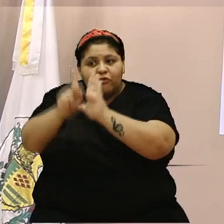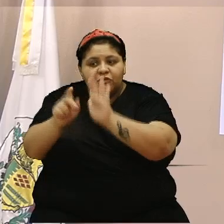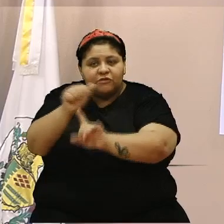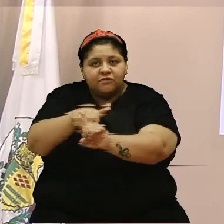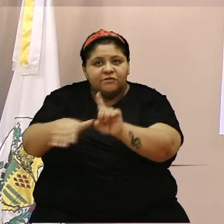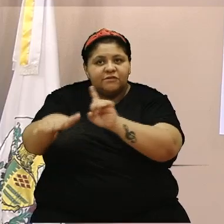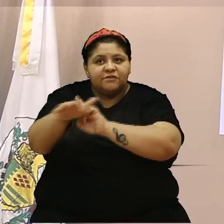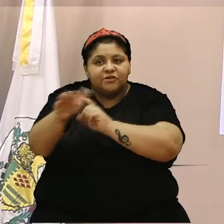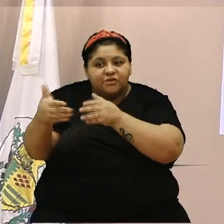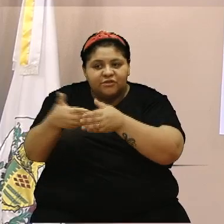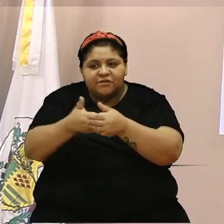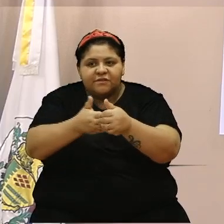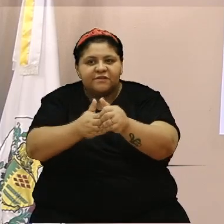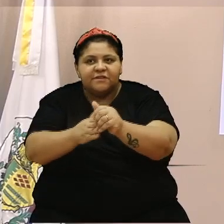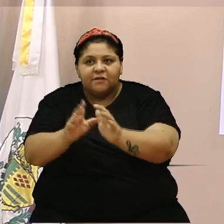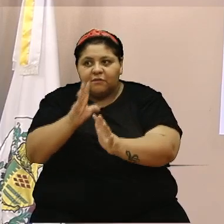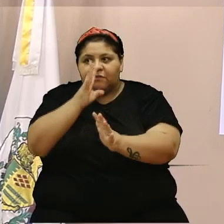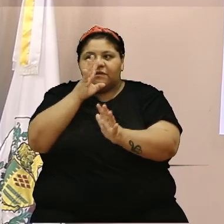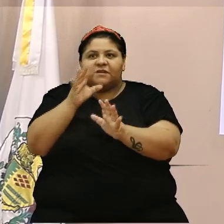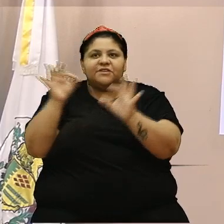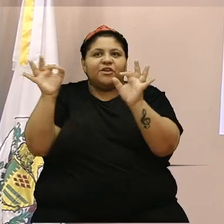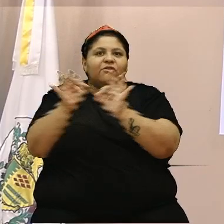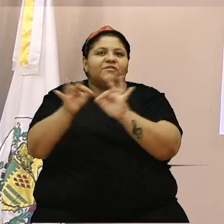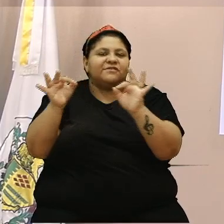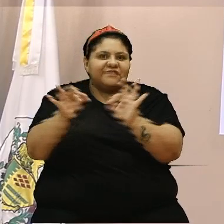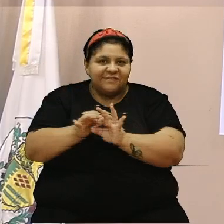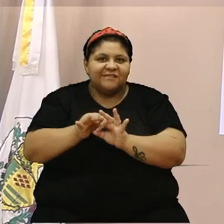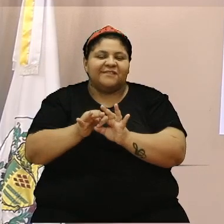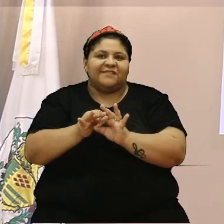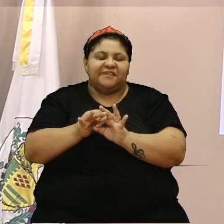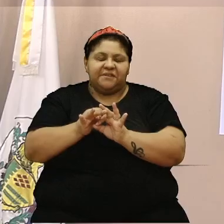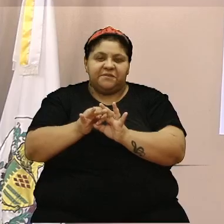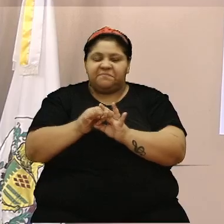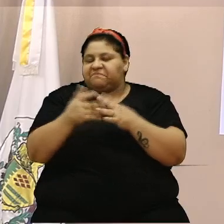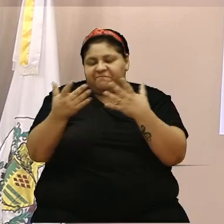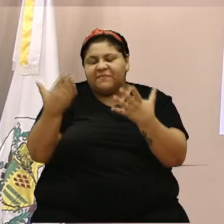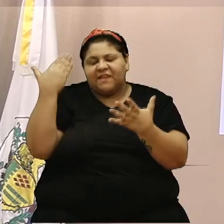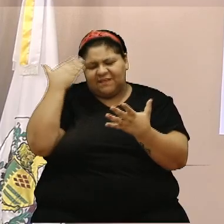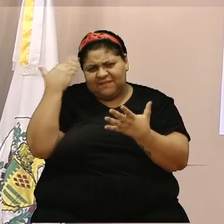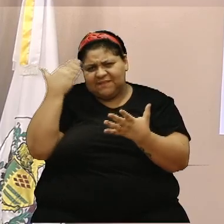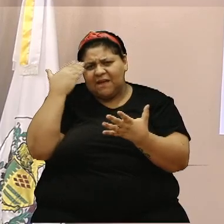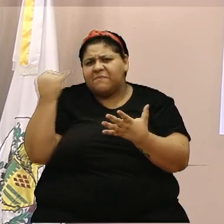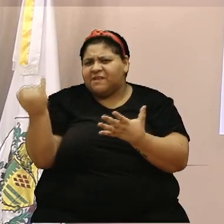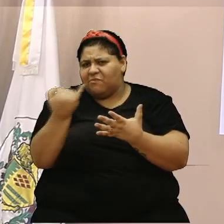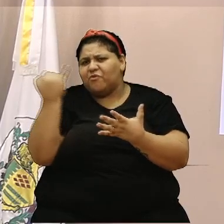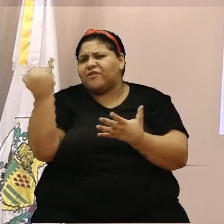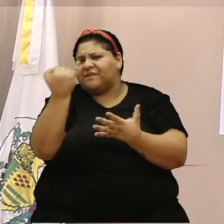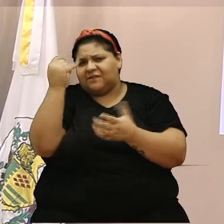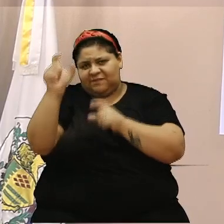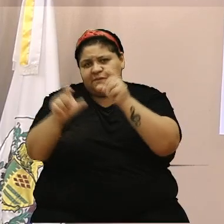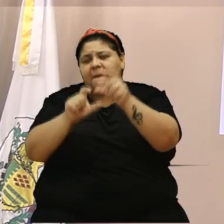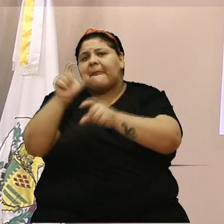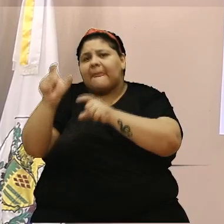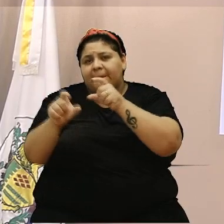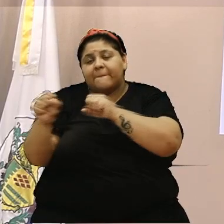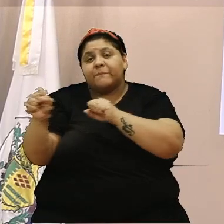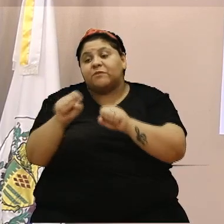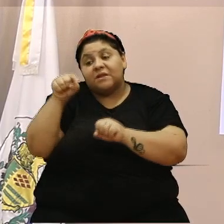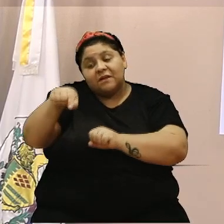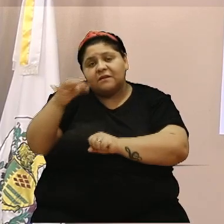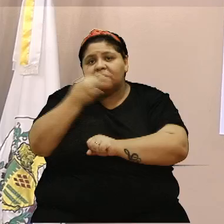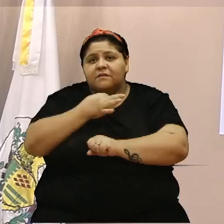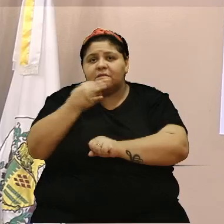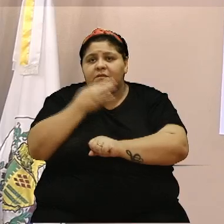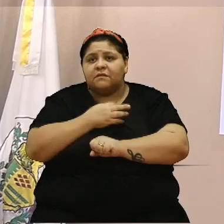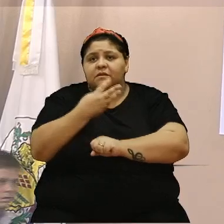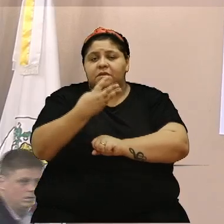gente acompanha, que a gente admira, que a gente elogia, que a gente, enfim, sabe da diferença que faz para as pessoas, poderia ter ficado